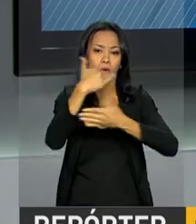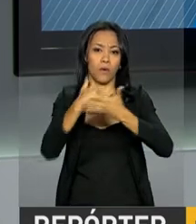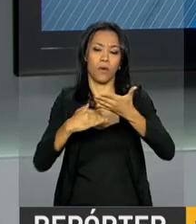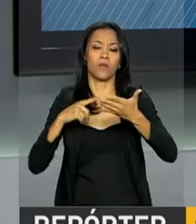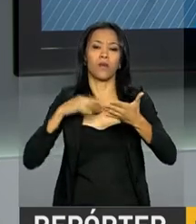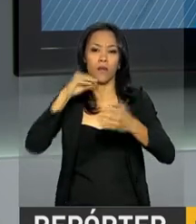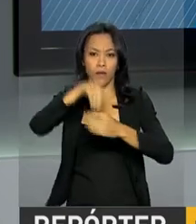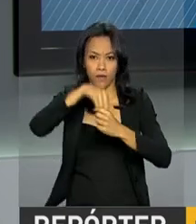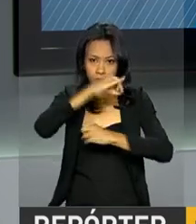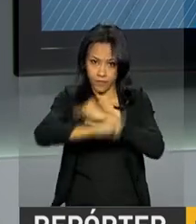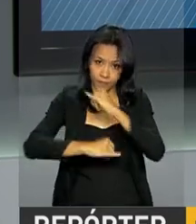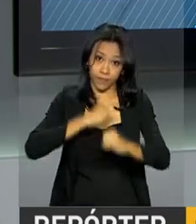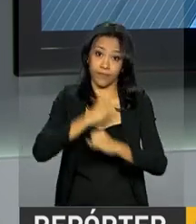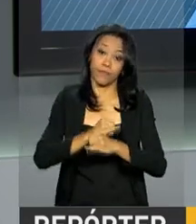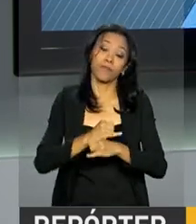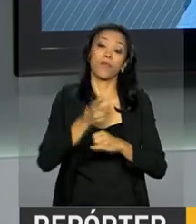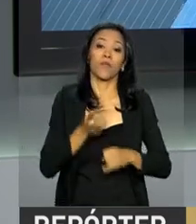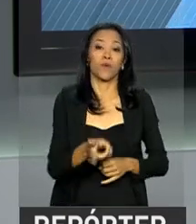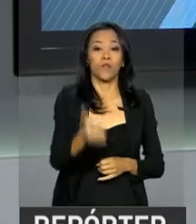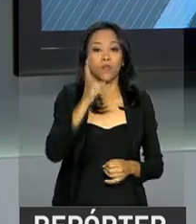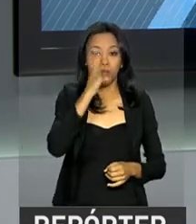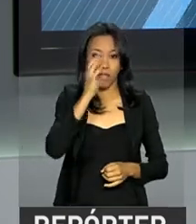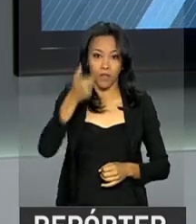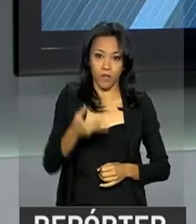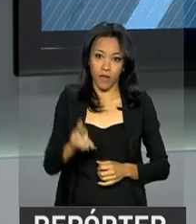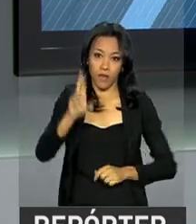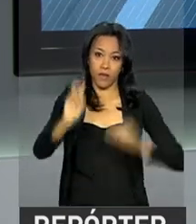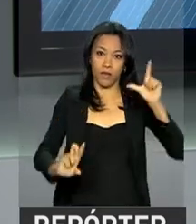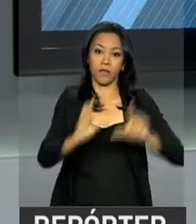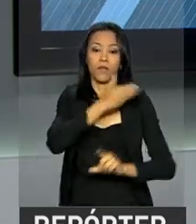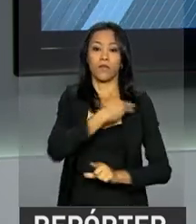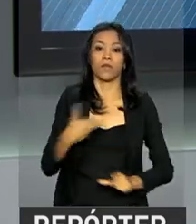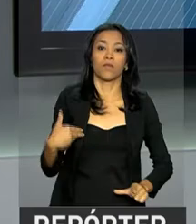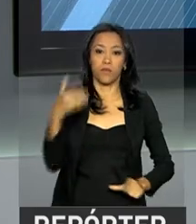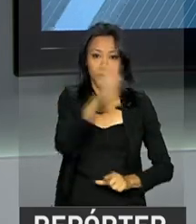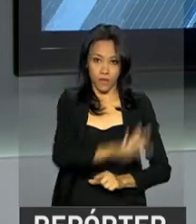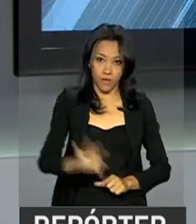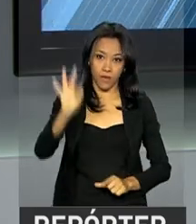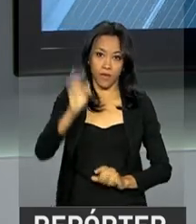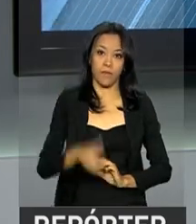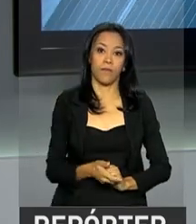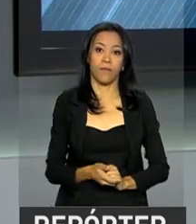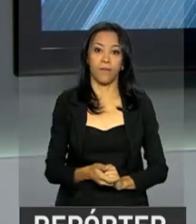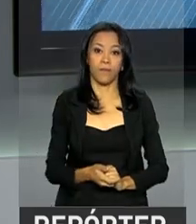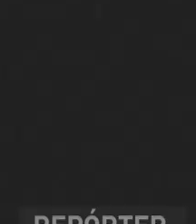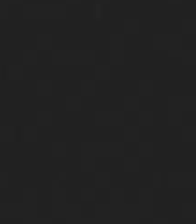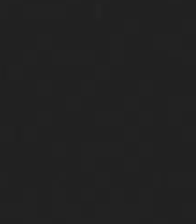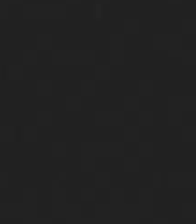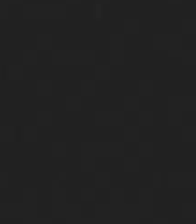página da nbr na internet continue com a gente na nbr a tv do governo federal